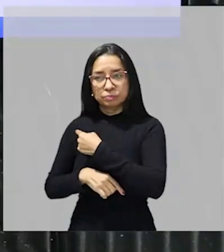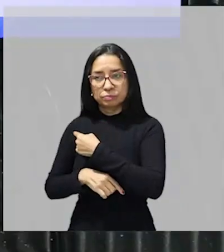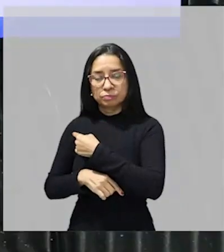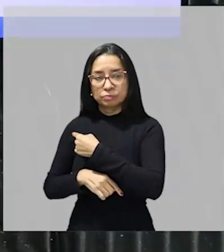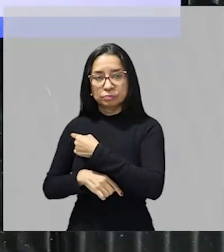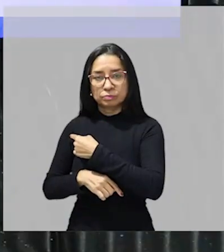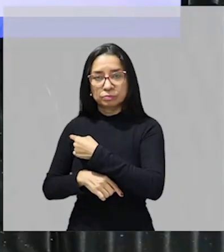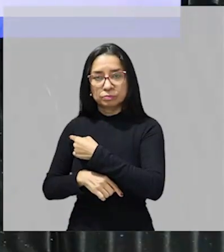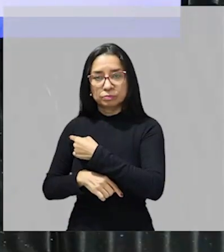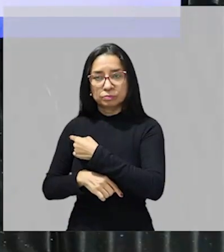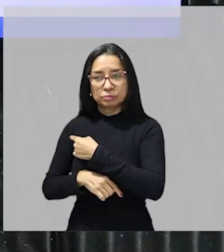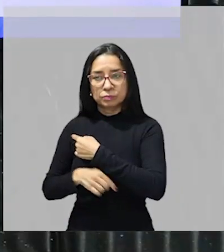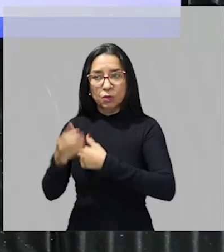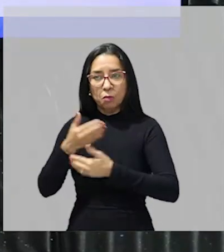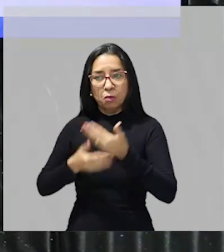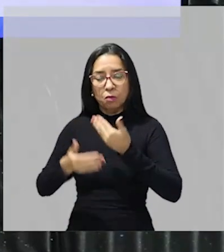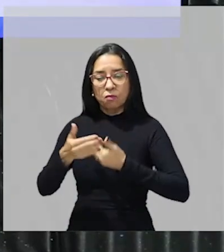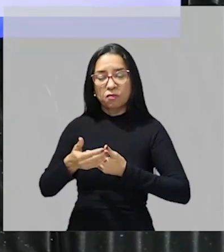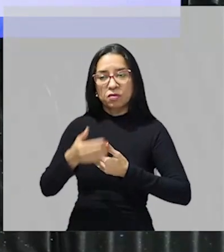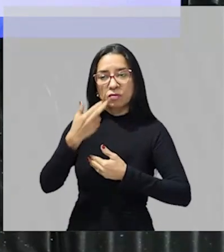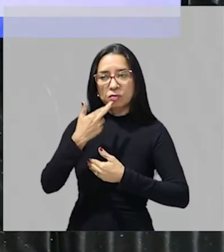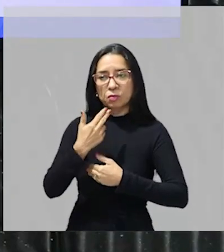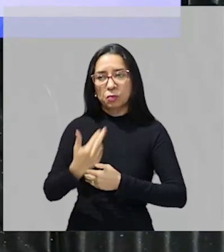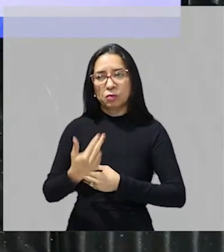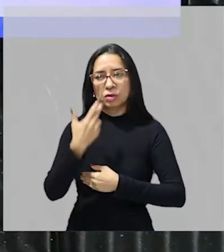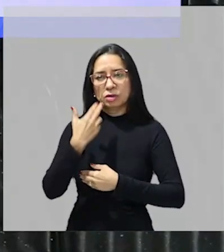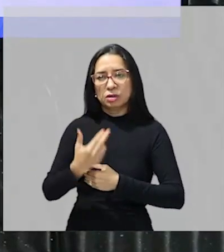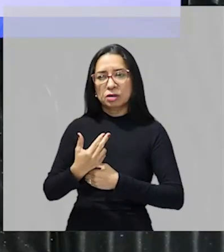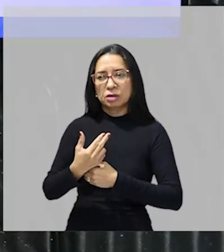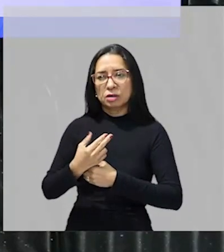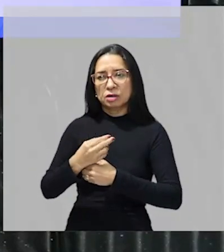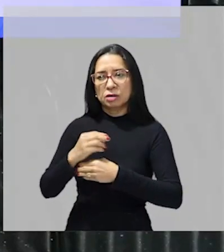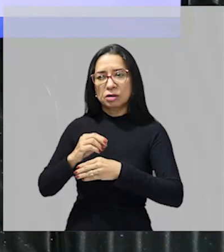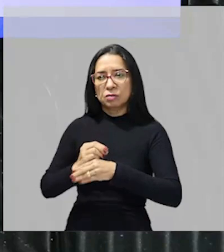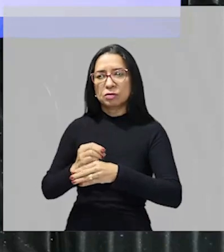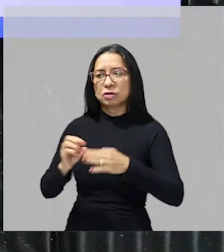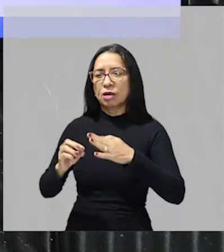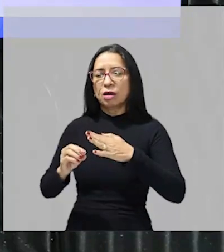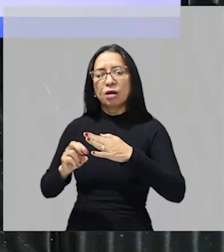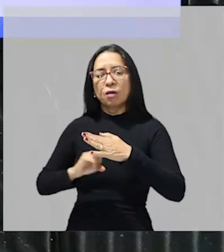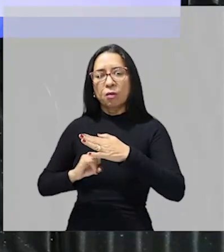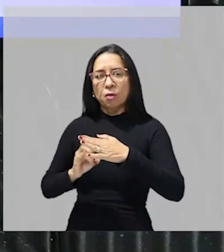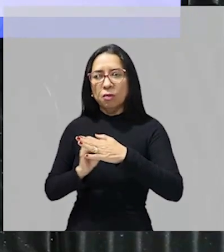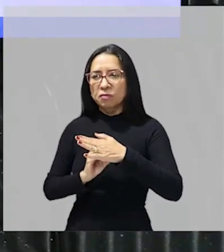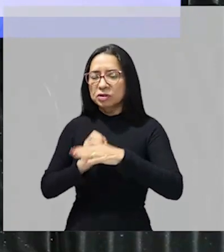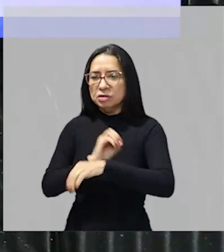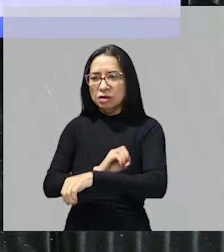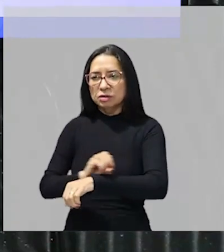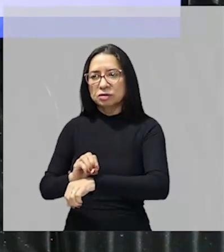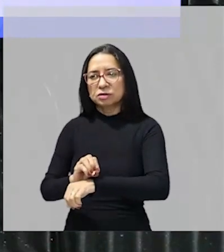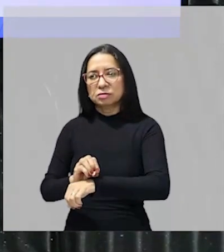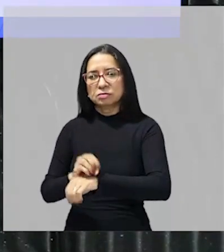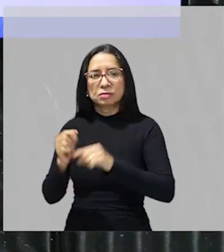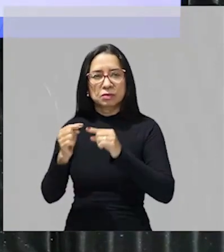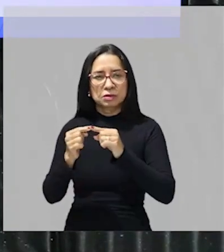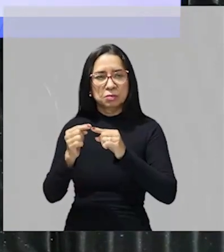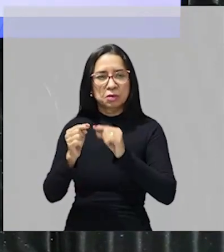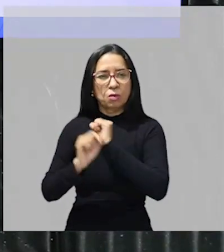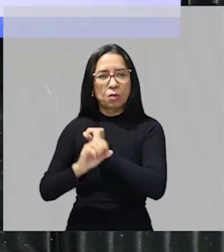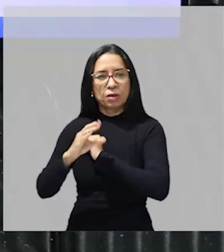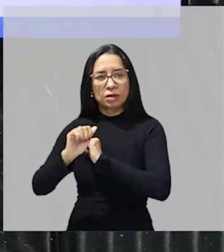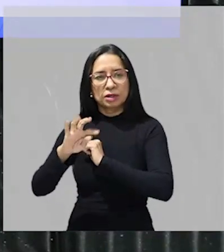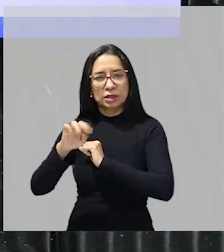duas línguas oficiais, o espanhol e o catalão. Além dessas, ensinam-se outras línguas nas escolas. De acordo com o texto, para administrar a